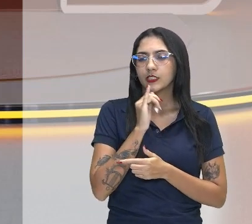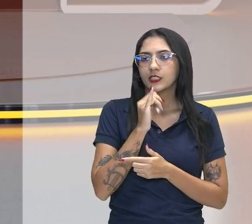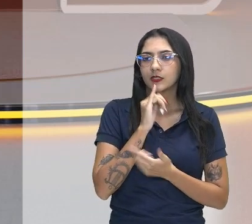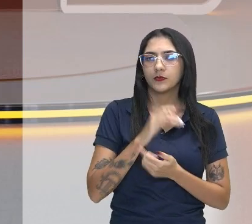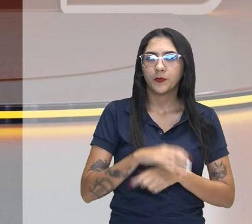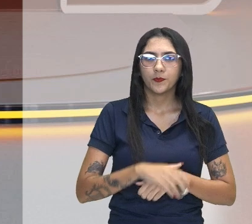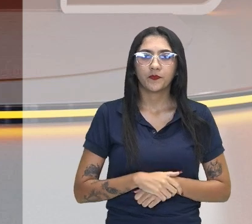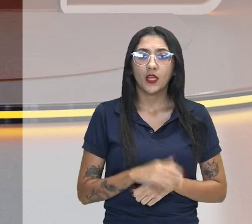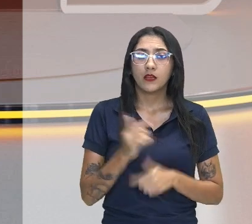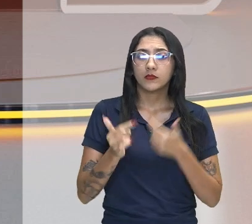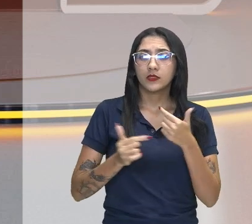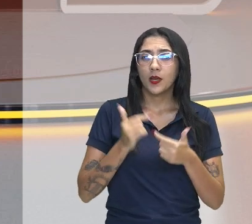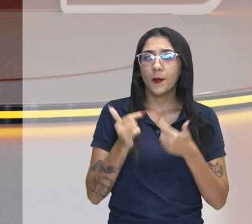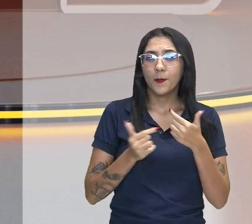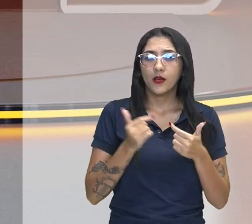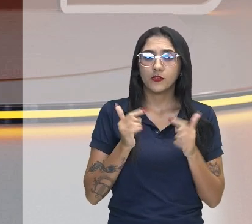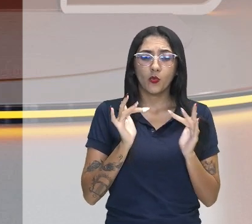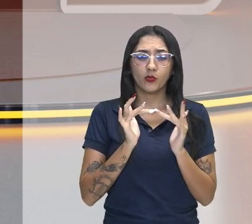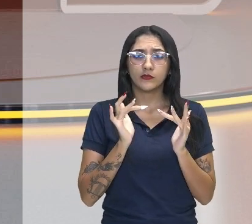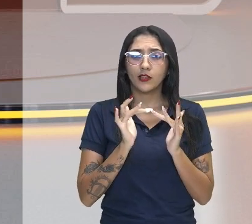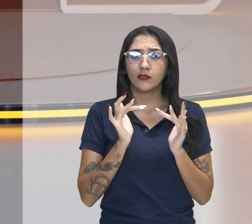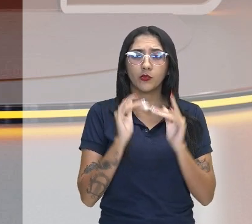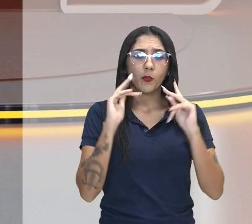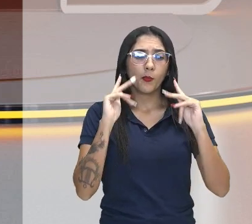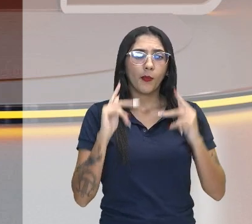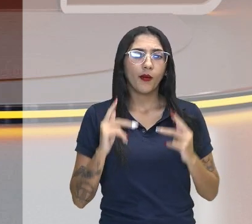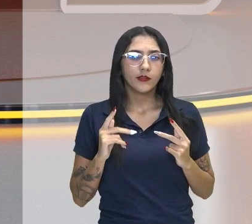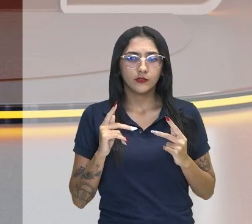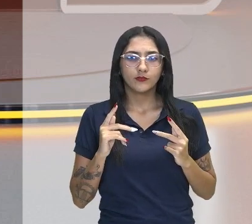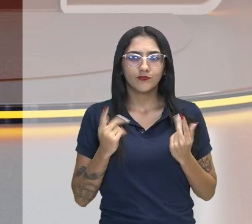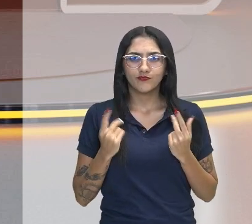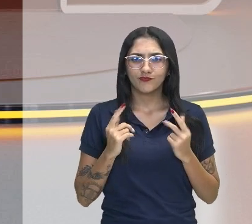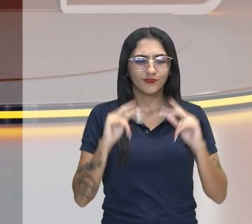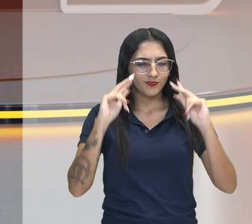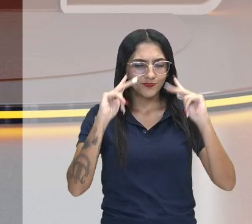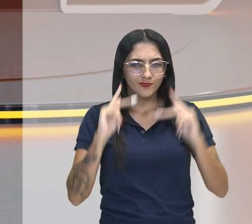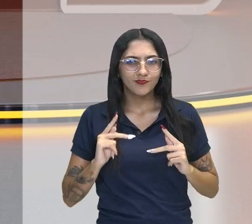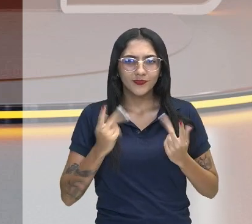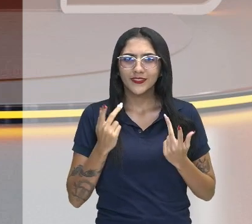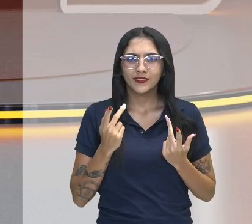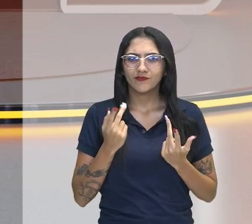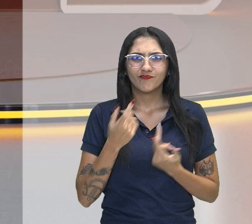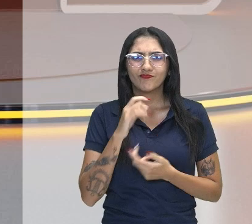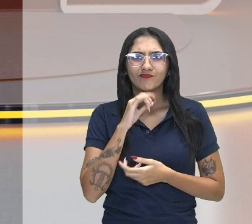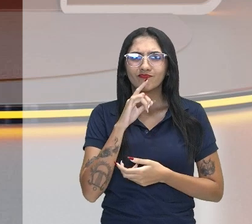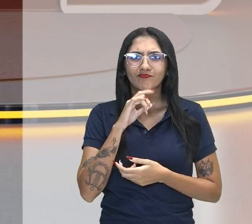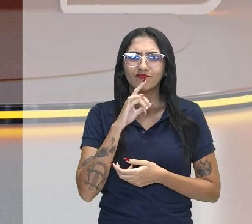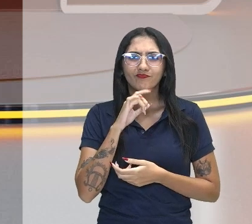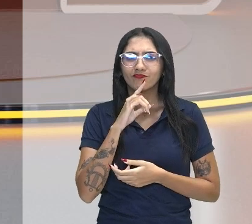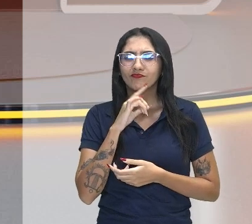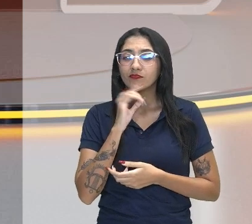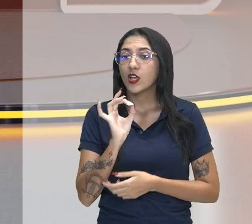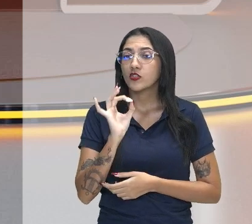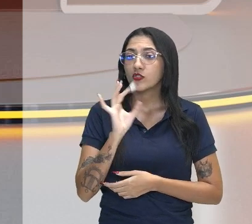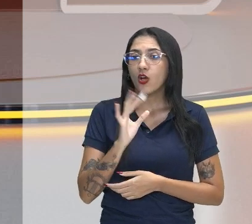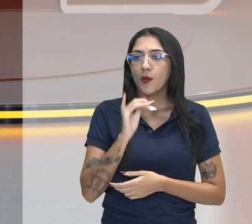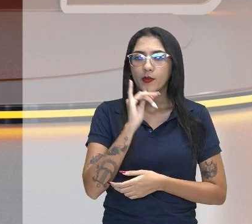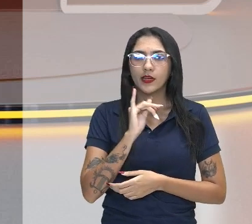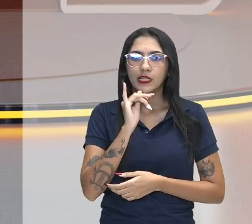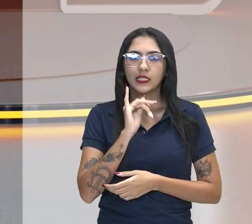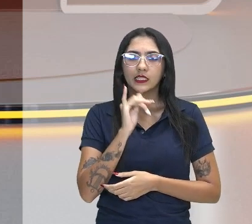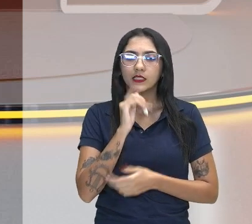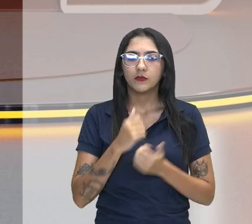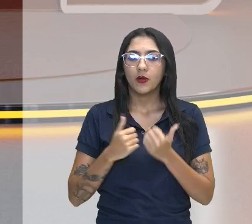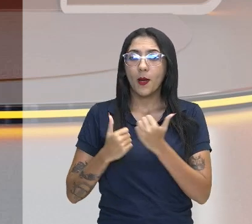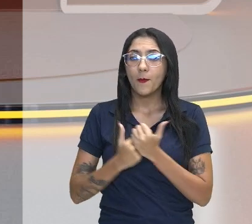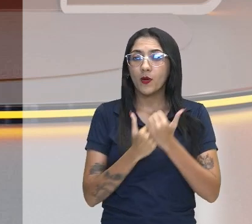né? E também da intervenção humana, onde o ser humano ele acaba ali estando somente naquela área de